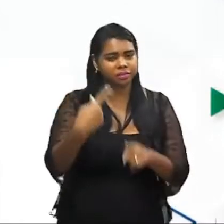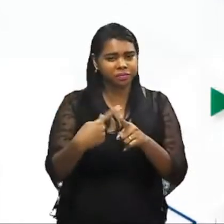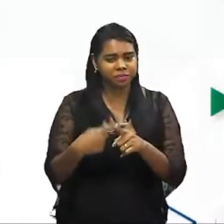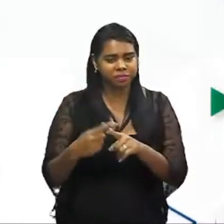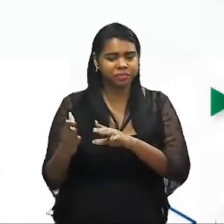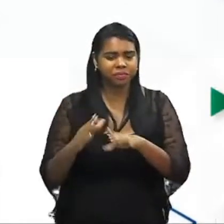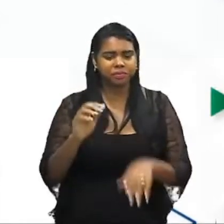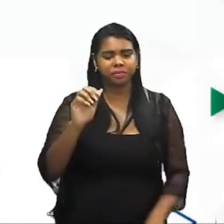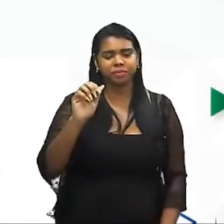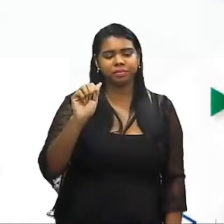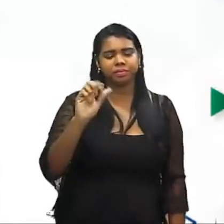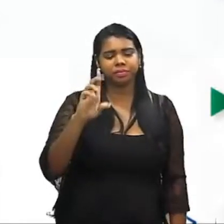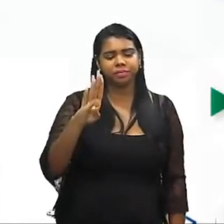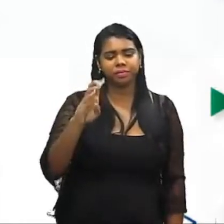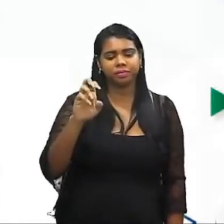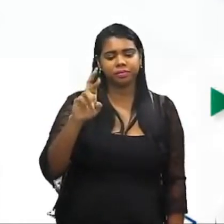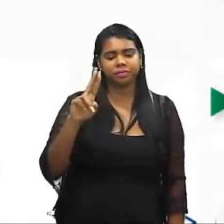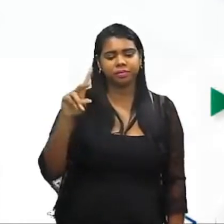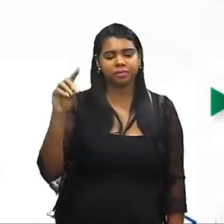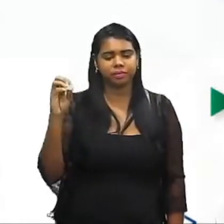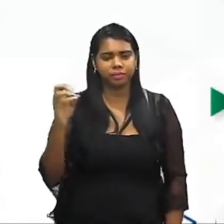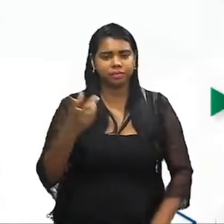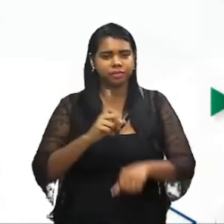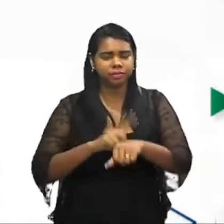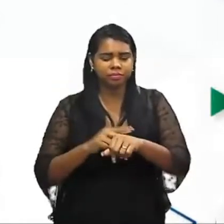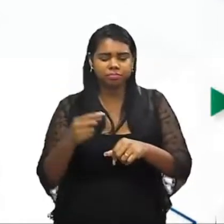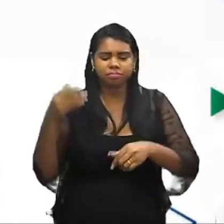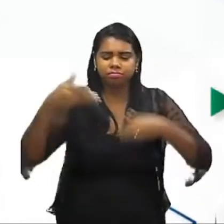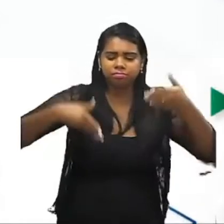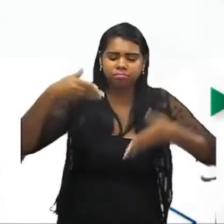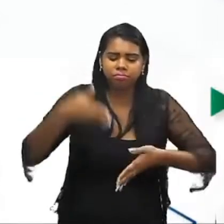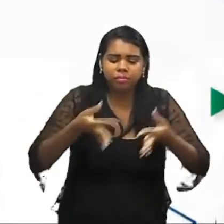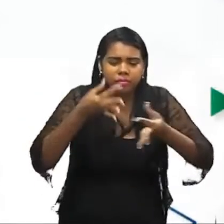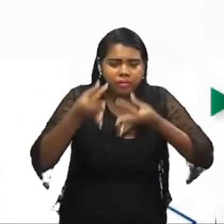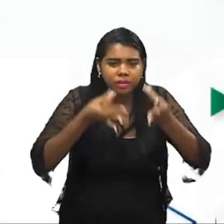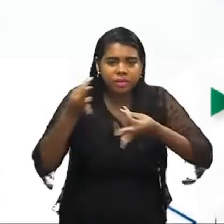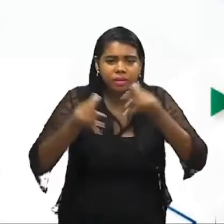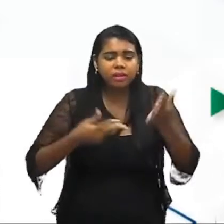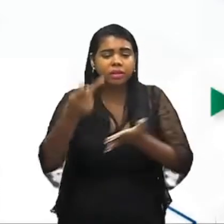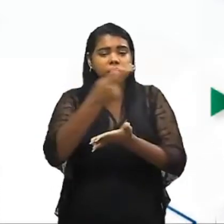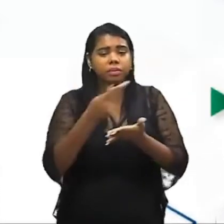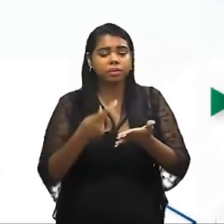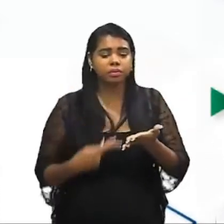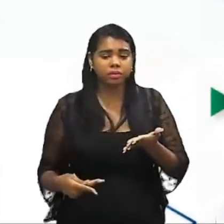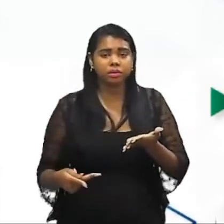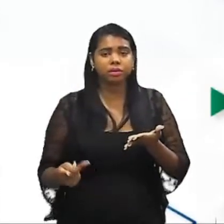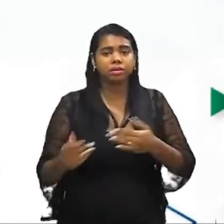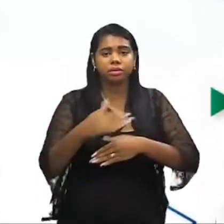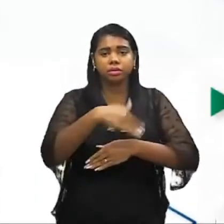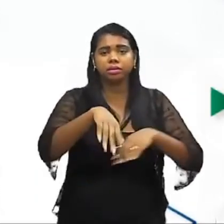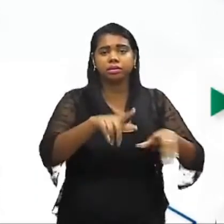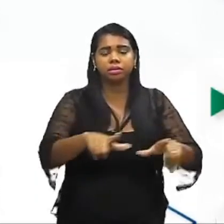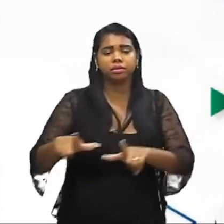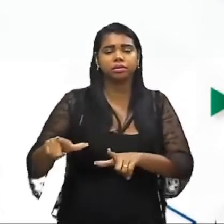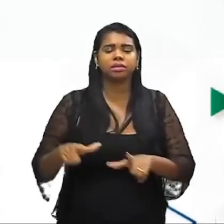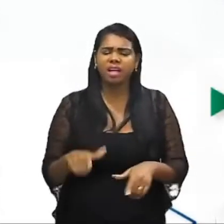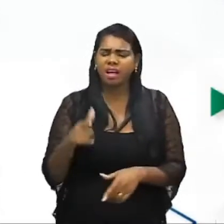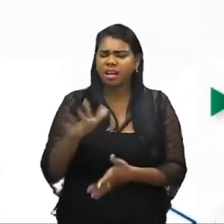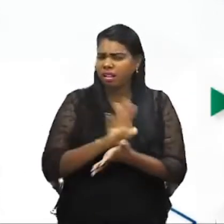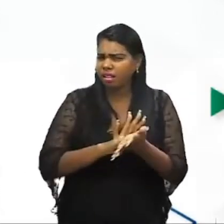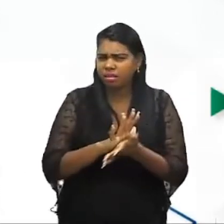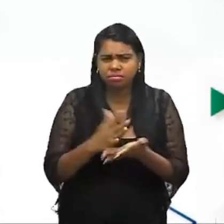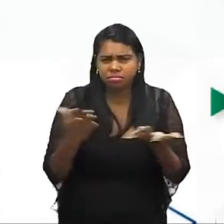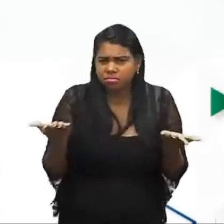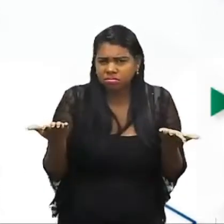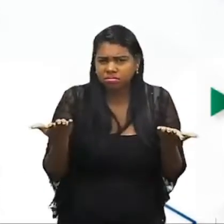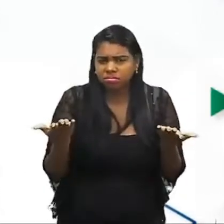Abelardo da Hora participou dessa discussão para que a arte pudesse. Aí você diz assim, professora, que nada, botar uma obra